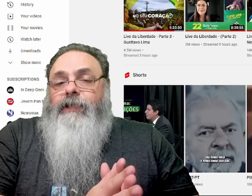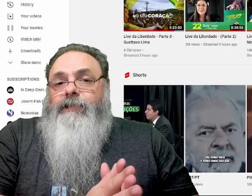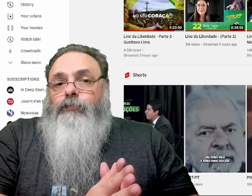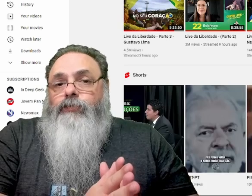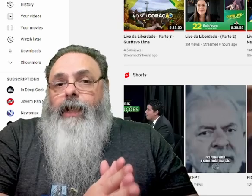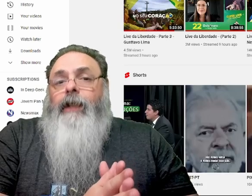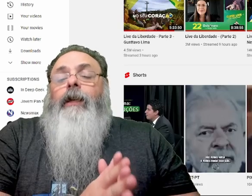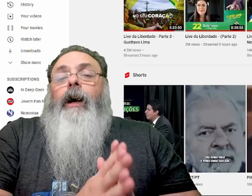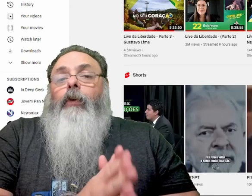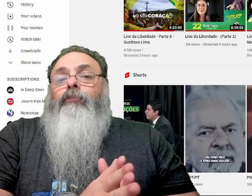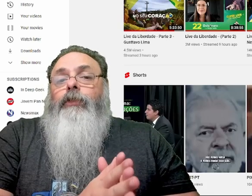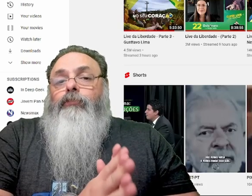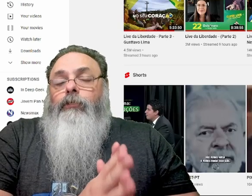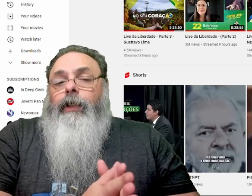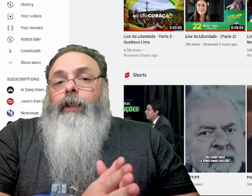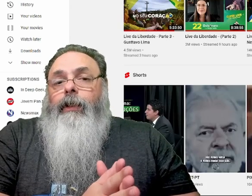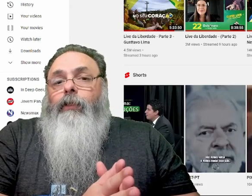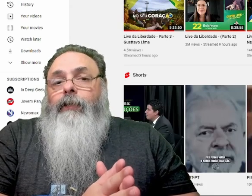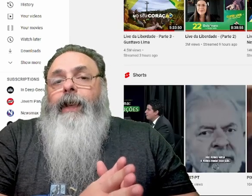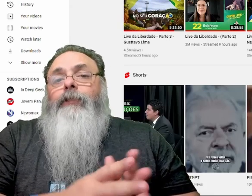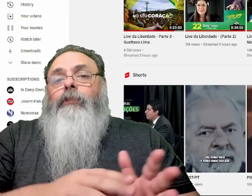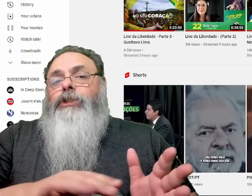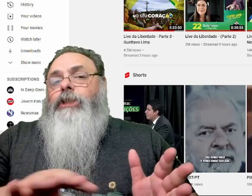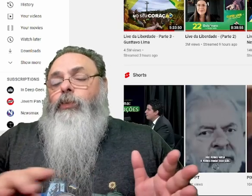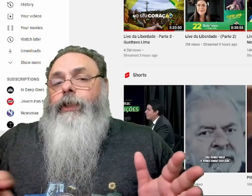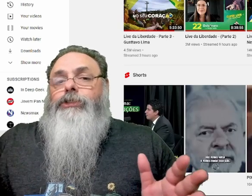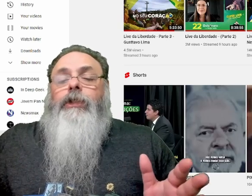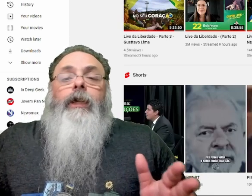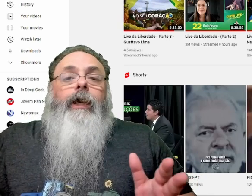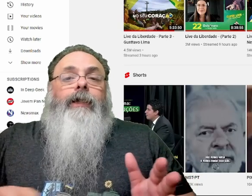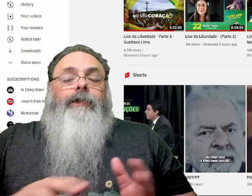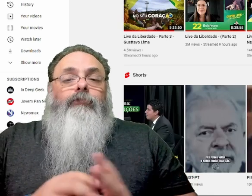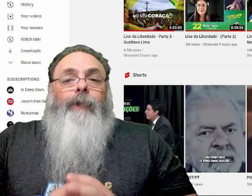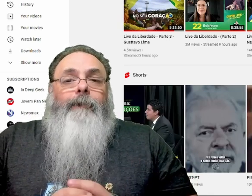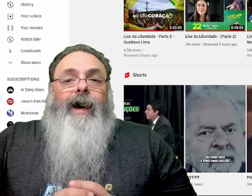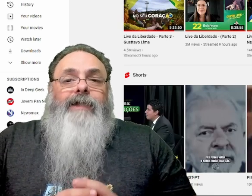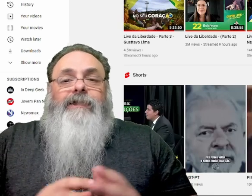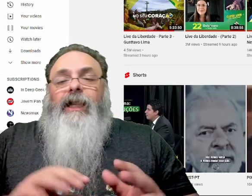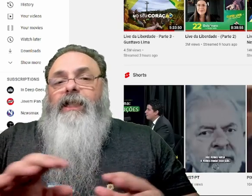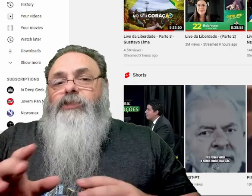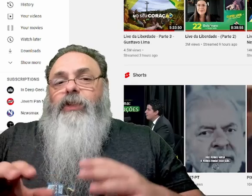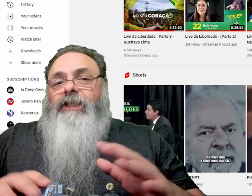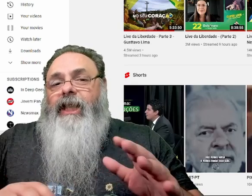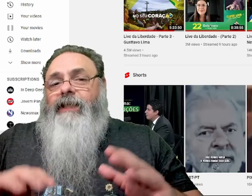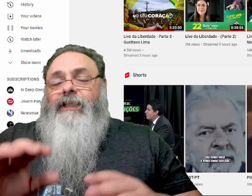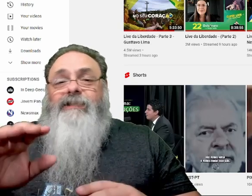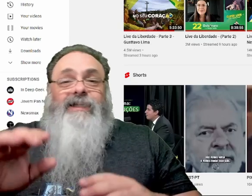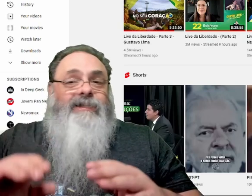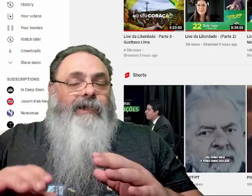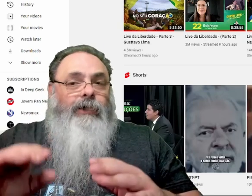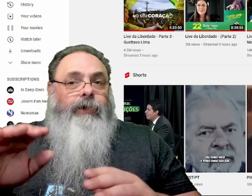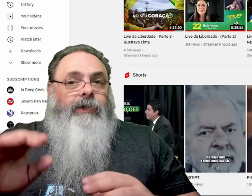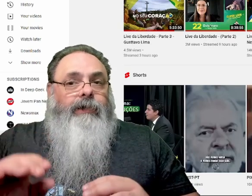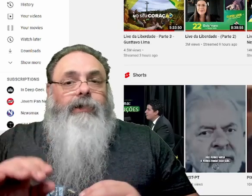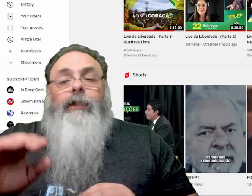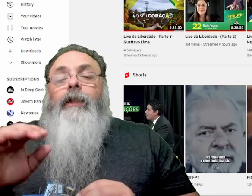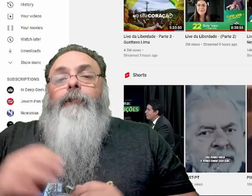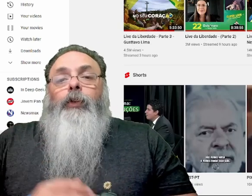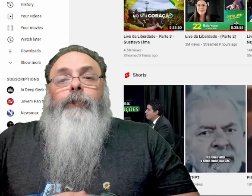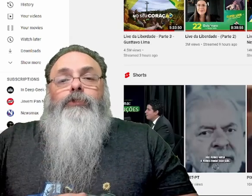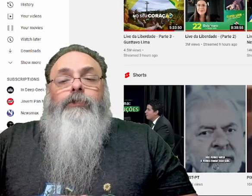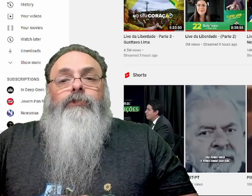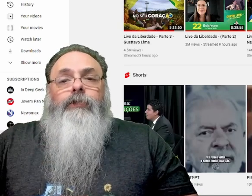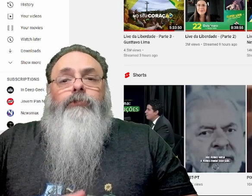chegou a pegar uns 300k ao vivo online durante a noite ela teve uma base ali de 80 entre 60 e 80